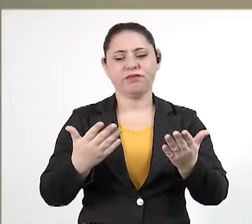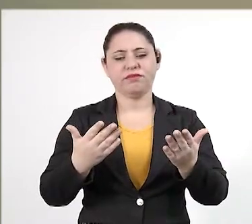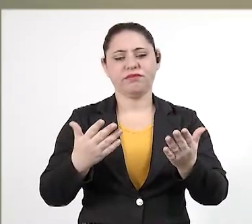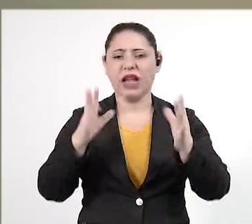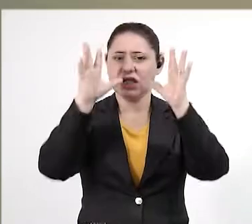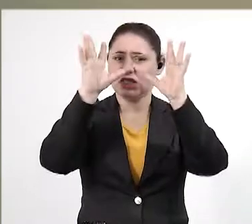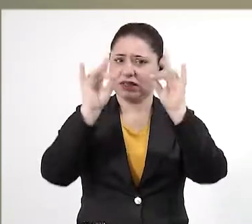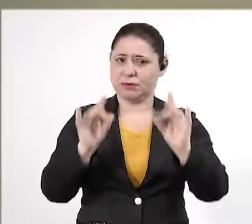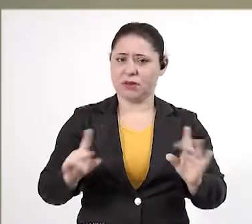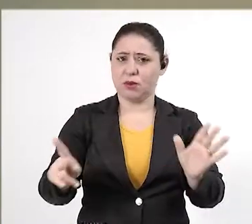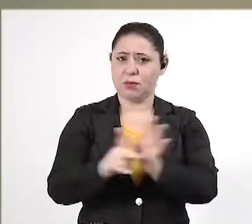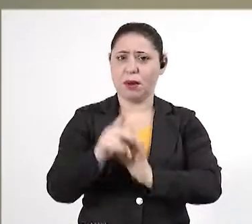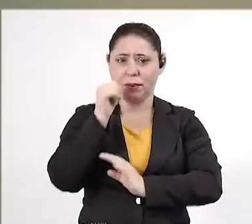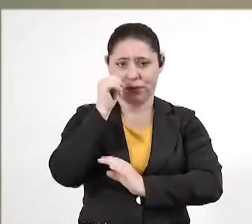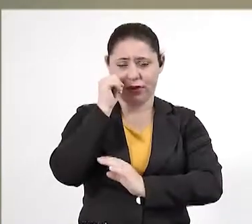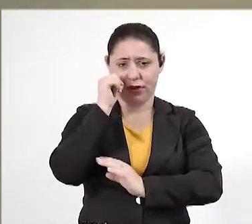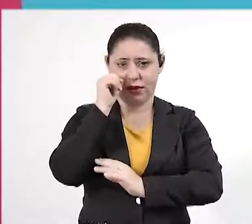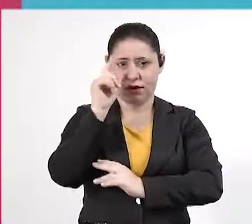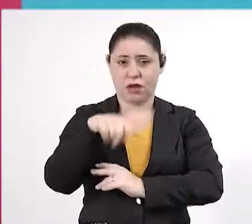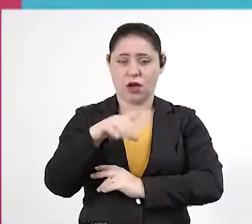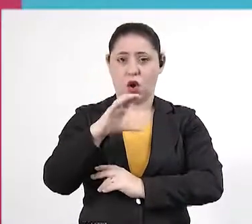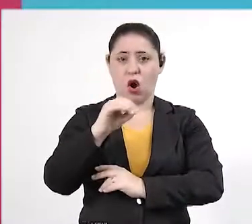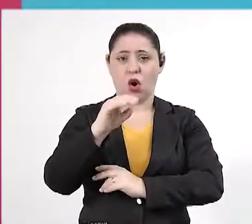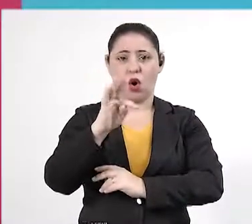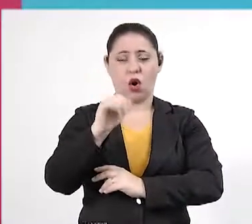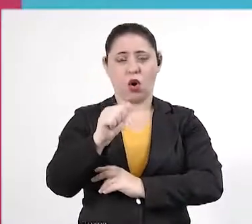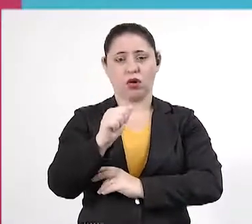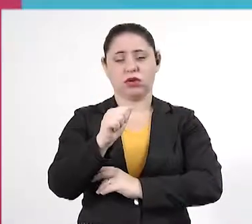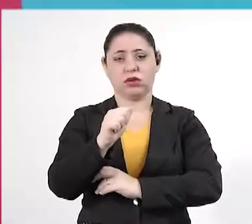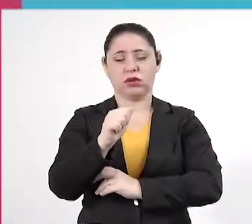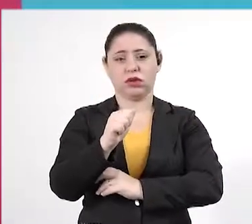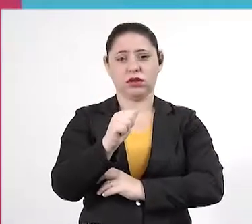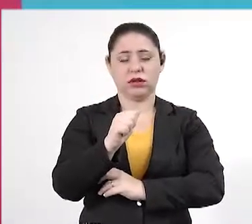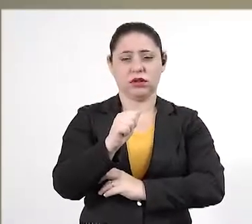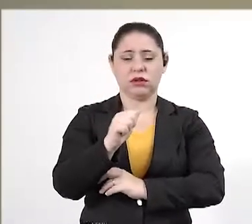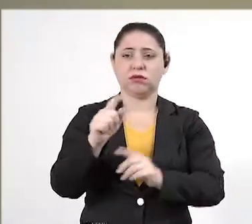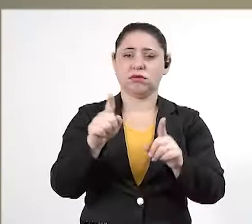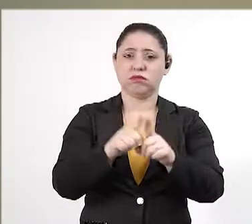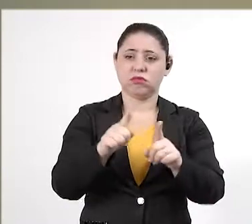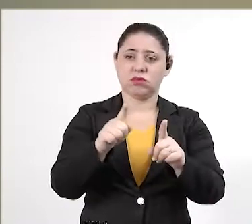assim, específico para as mulheres é a